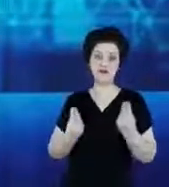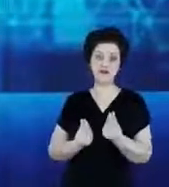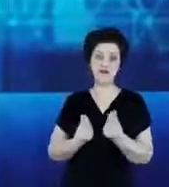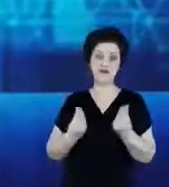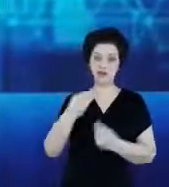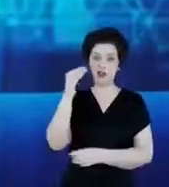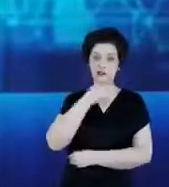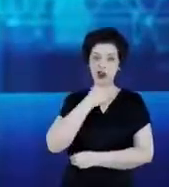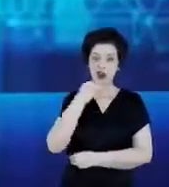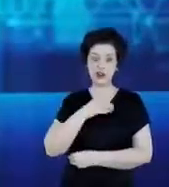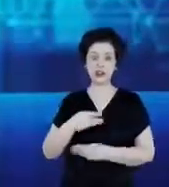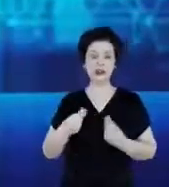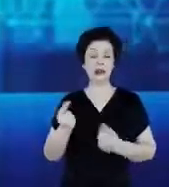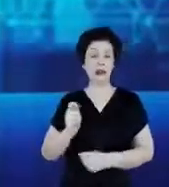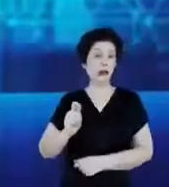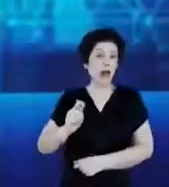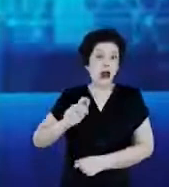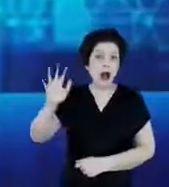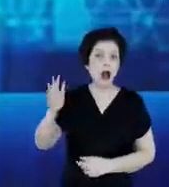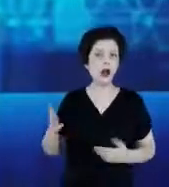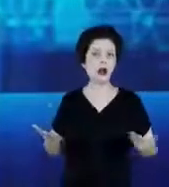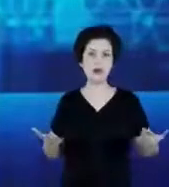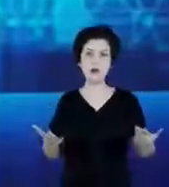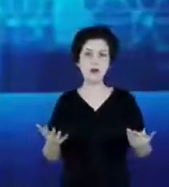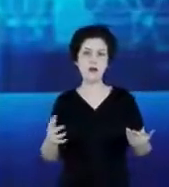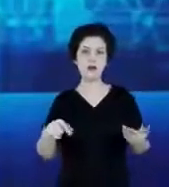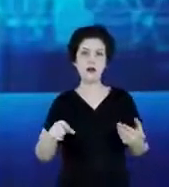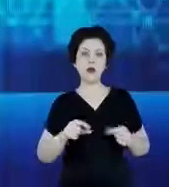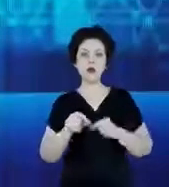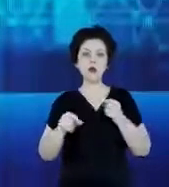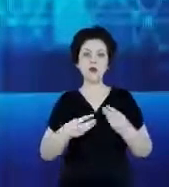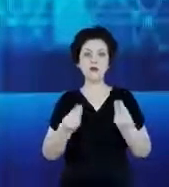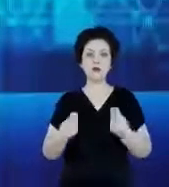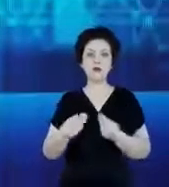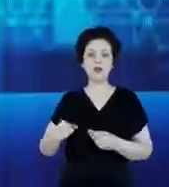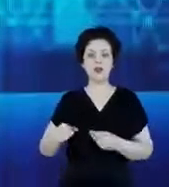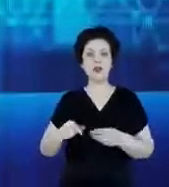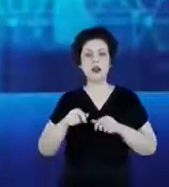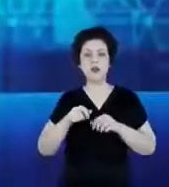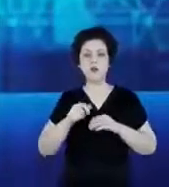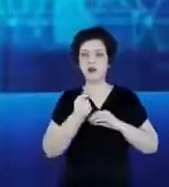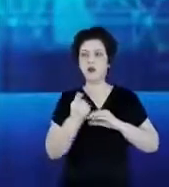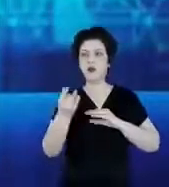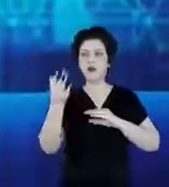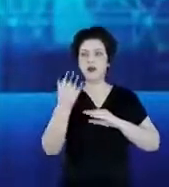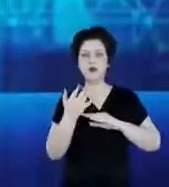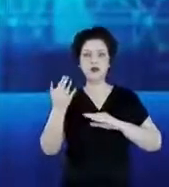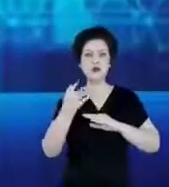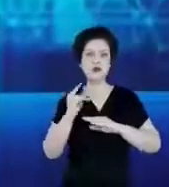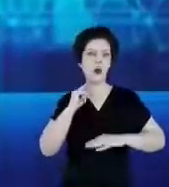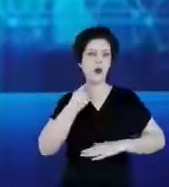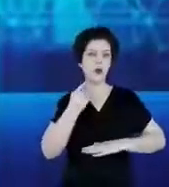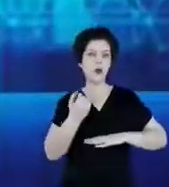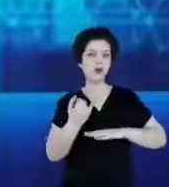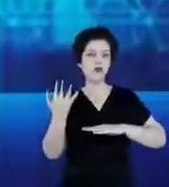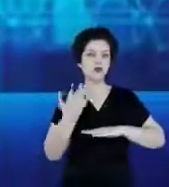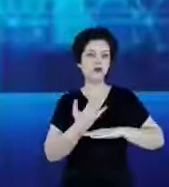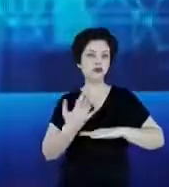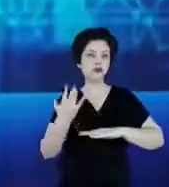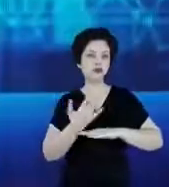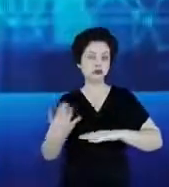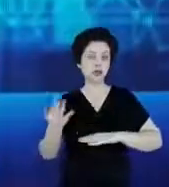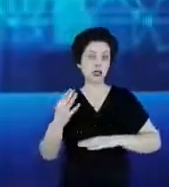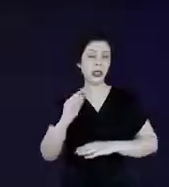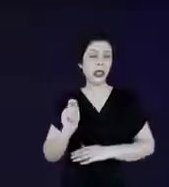e de alto custo. O que eu quero dizer é que é um parque que faz, que lança muitas emissões e a um custo alto para